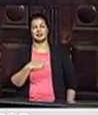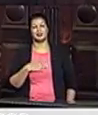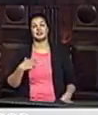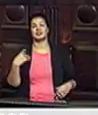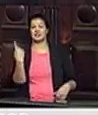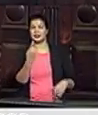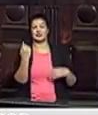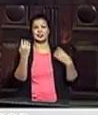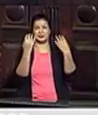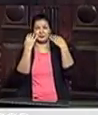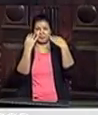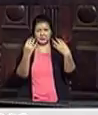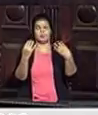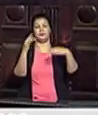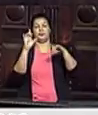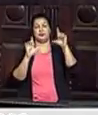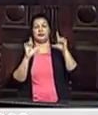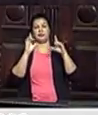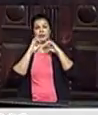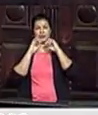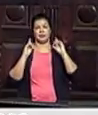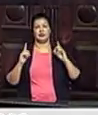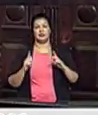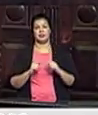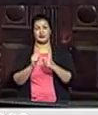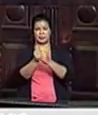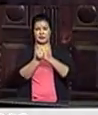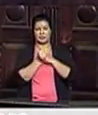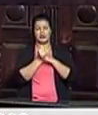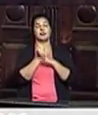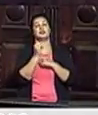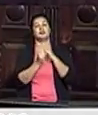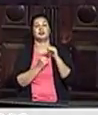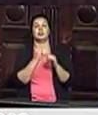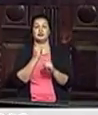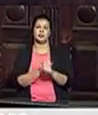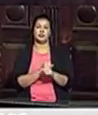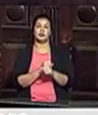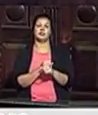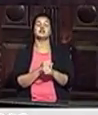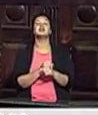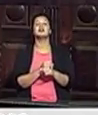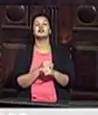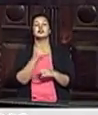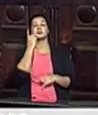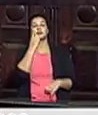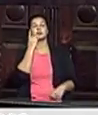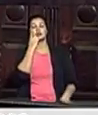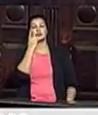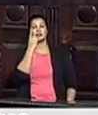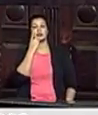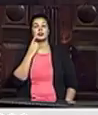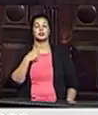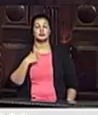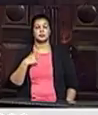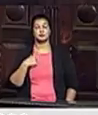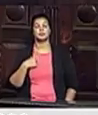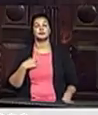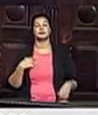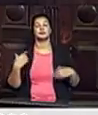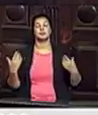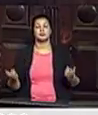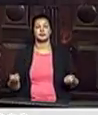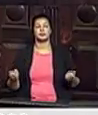nos assiste pela TV Alerj, nos segue pelas redes sociais, deputado Gilberto Palmares. Queria aqui,